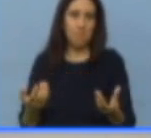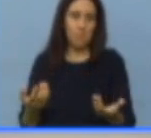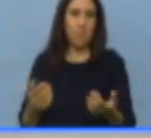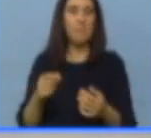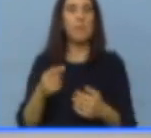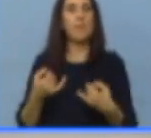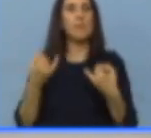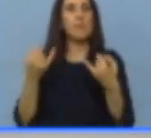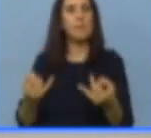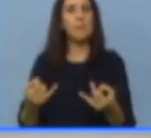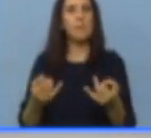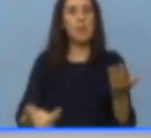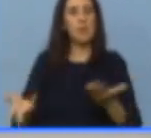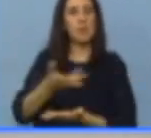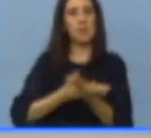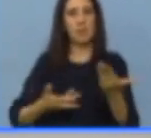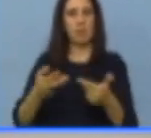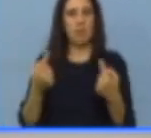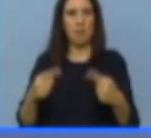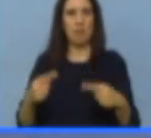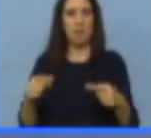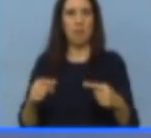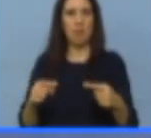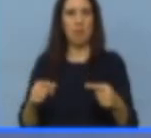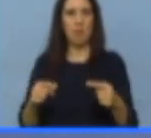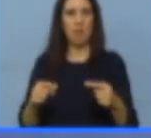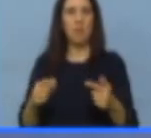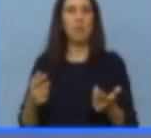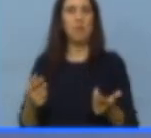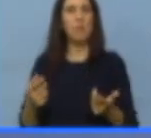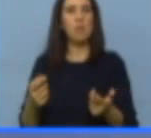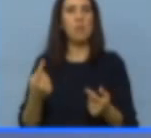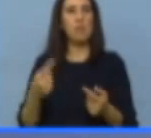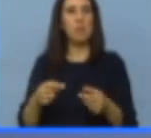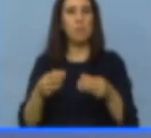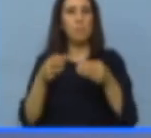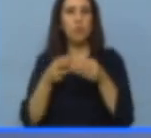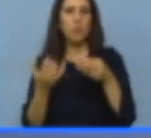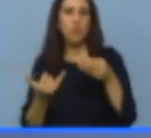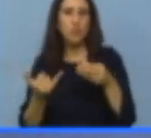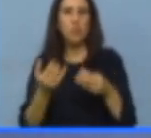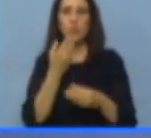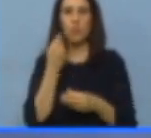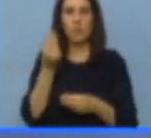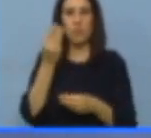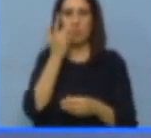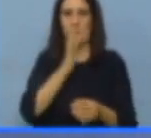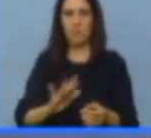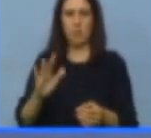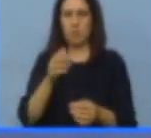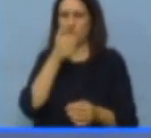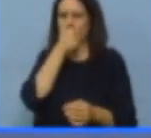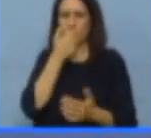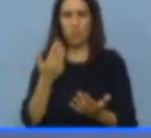depois, há toda esta dinâmica de agora nós temos os postulantados e os noviciados africanos completamente cheios, enquanto